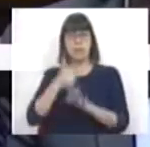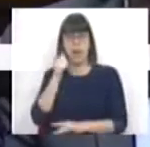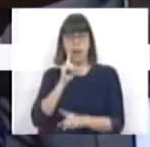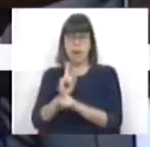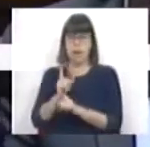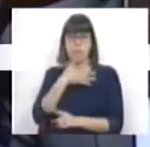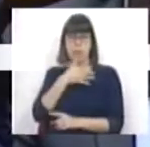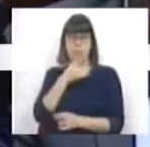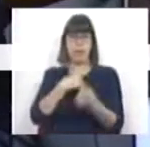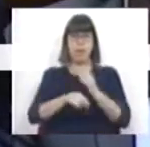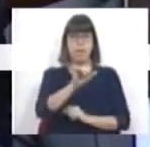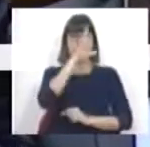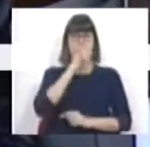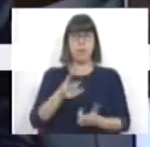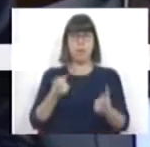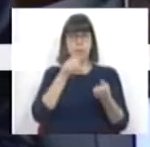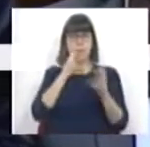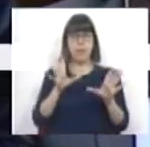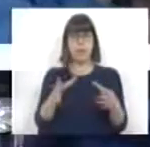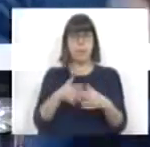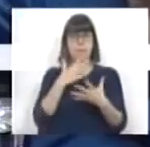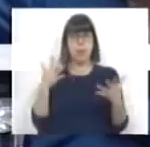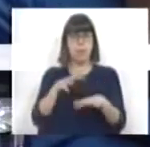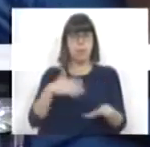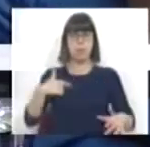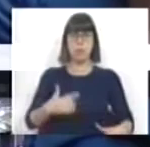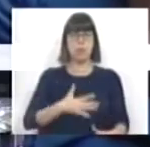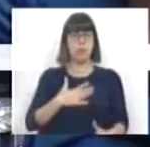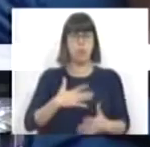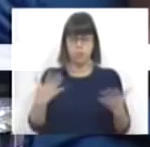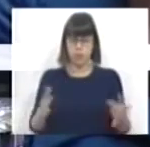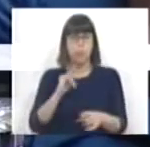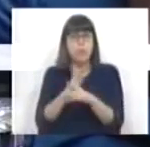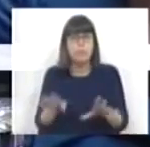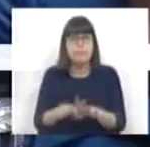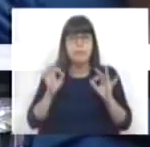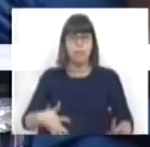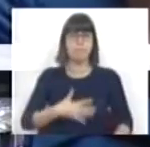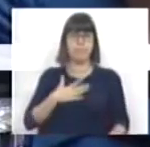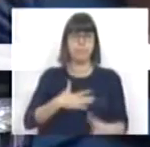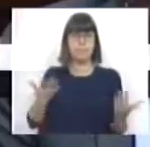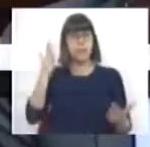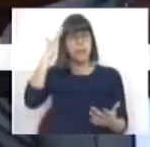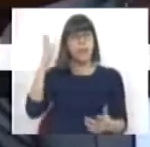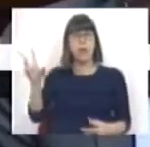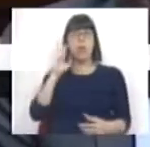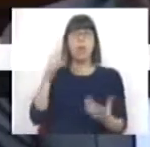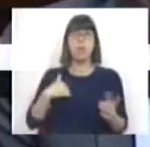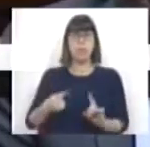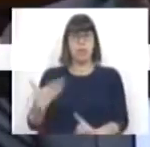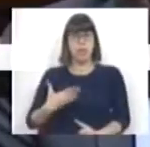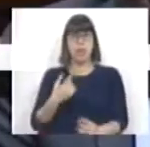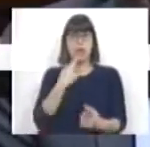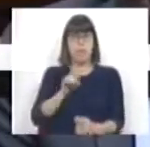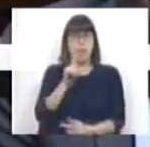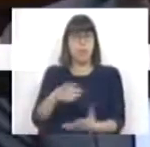queria ganhar e o seu governo ficou sem a maioria parlamentar. Nós não queremos outro caso assim. E eu acho que quem nos ouve tem o